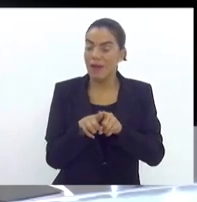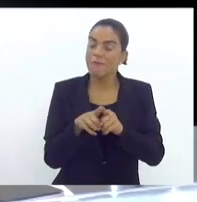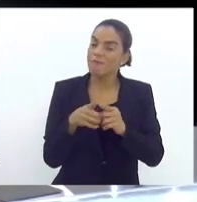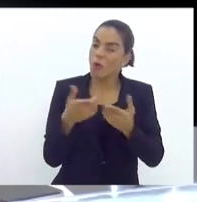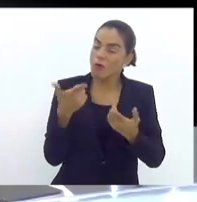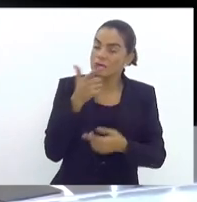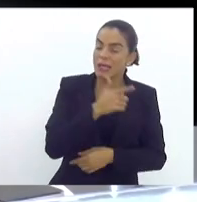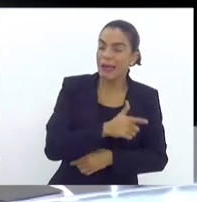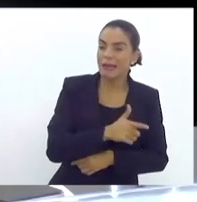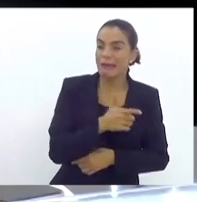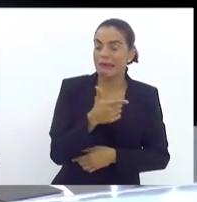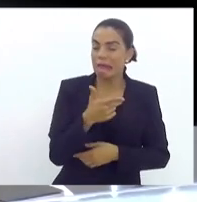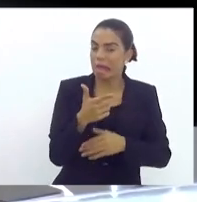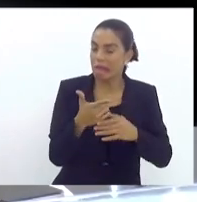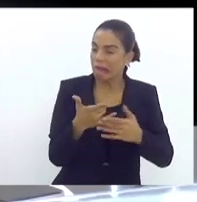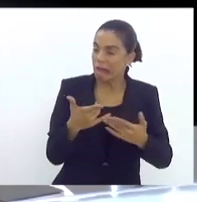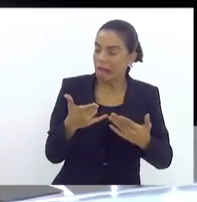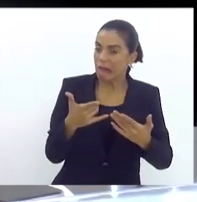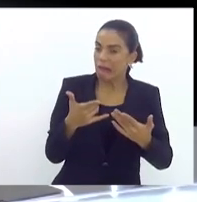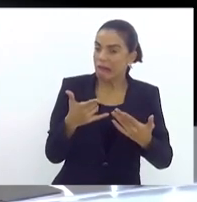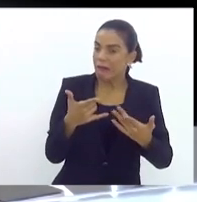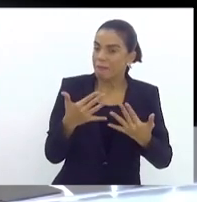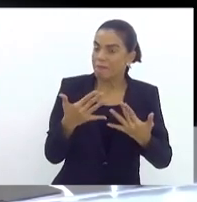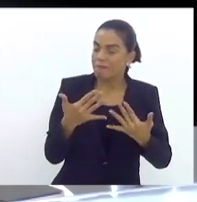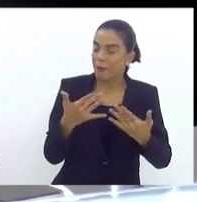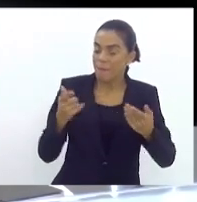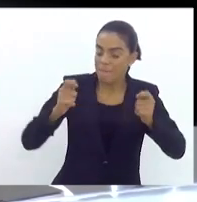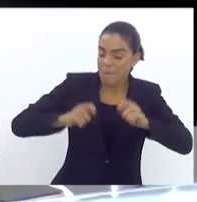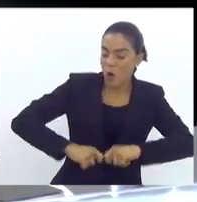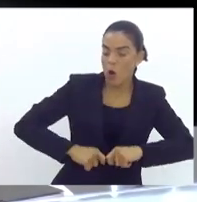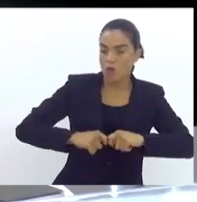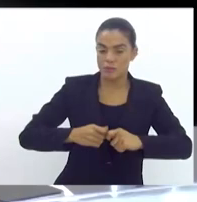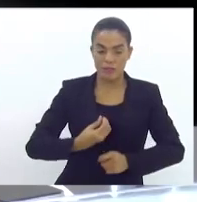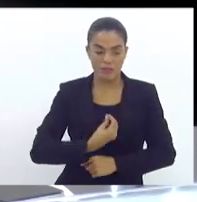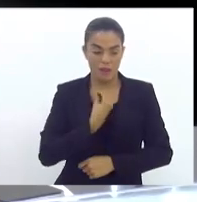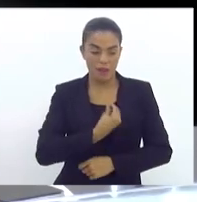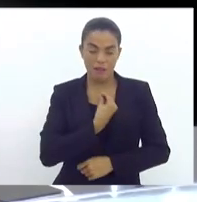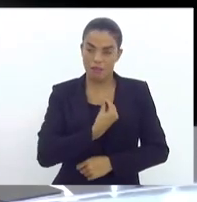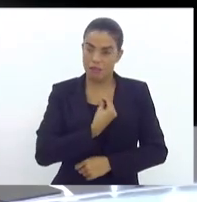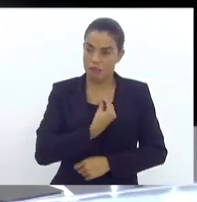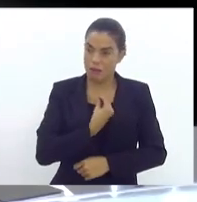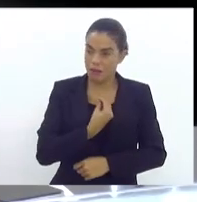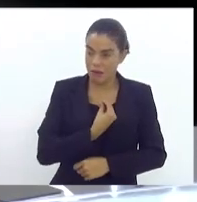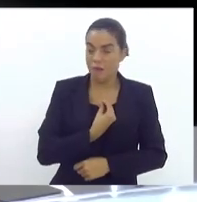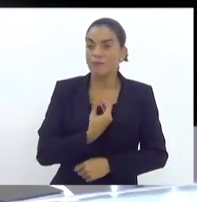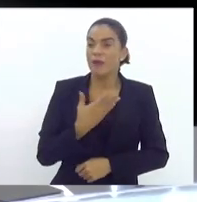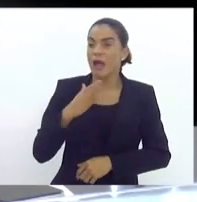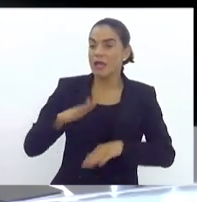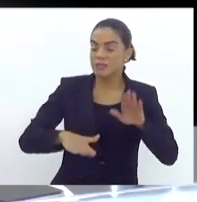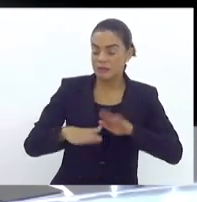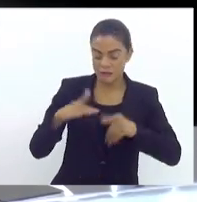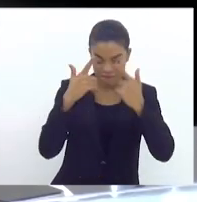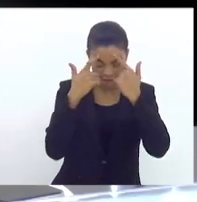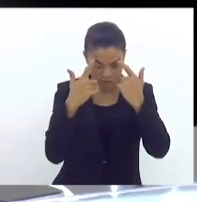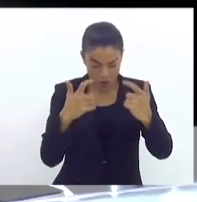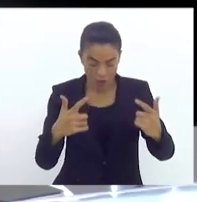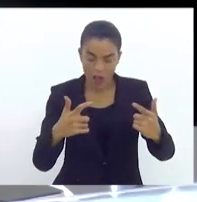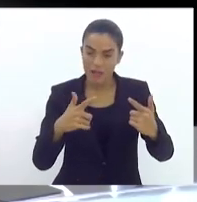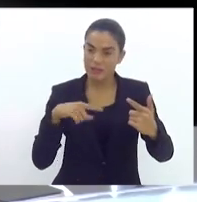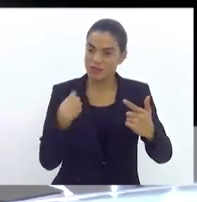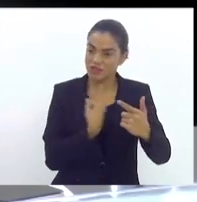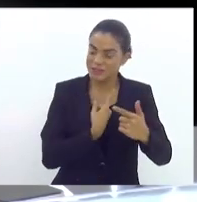alcançam sim o nível da nossa possibilidade de estar aqui é muitas vezes as violências que nós sofremos